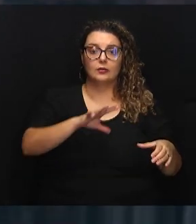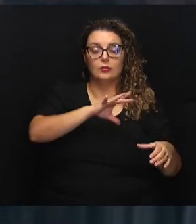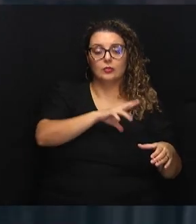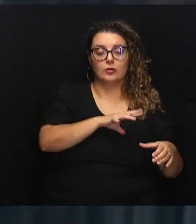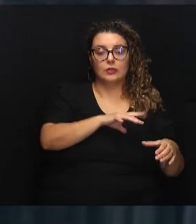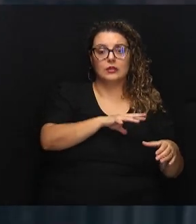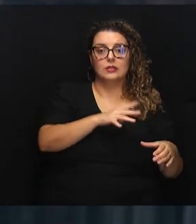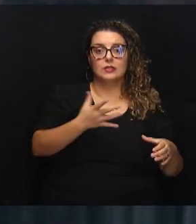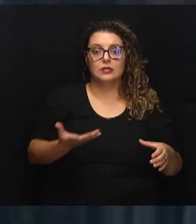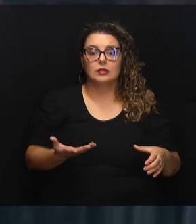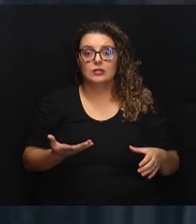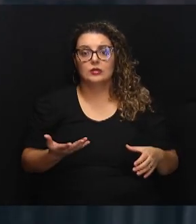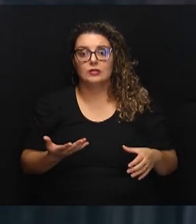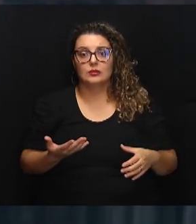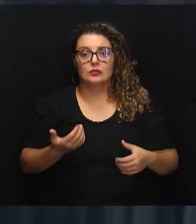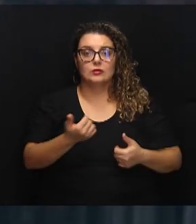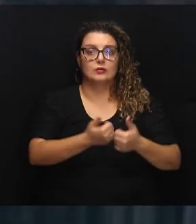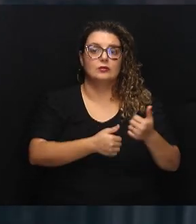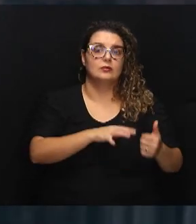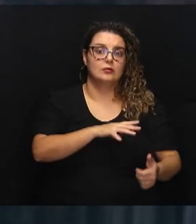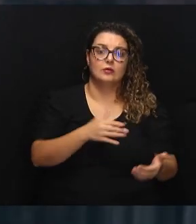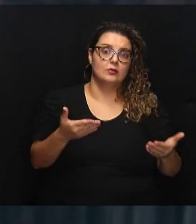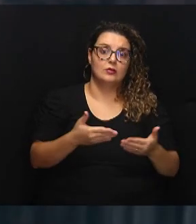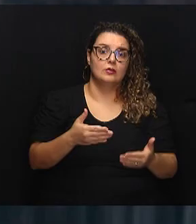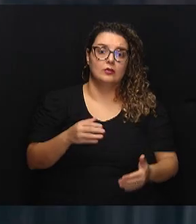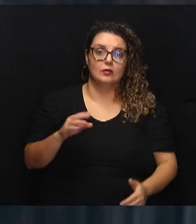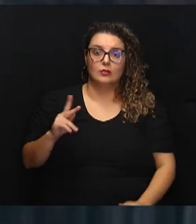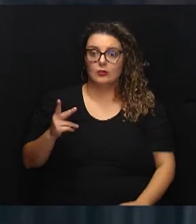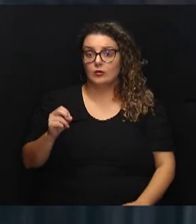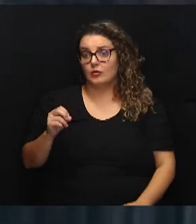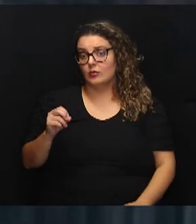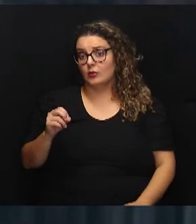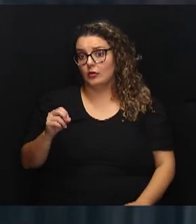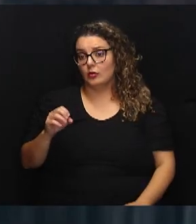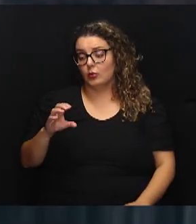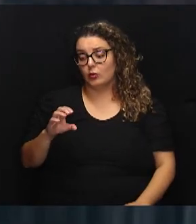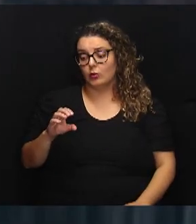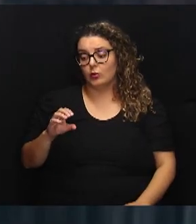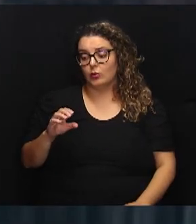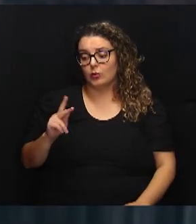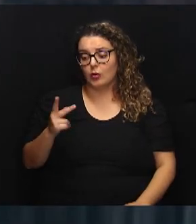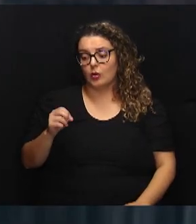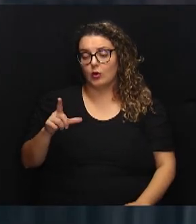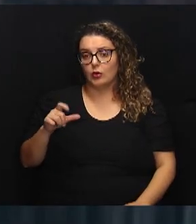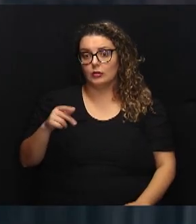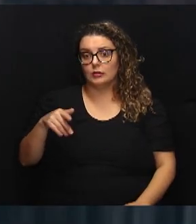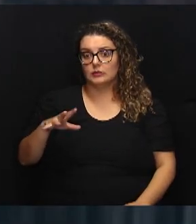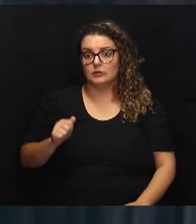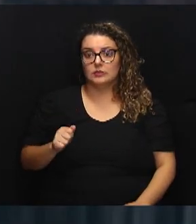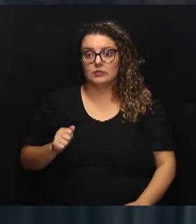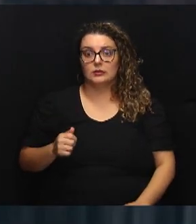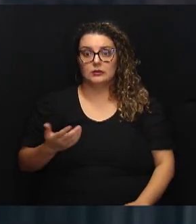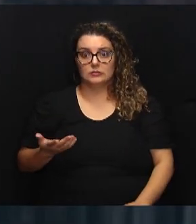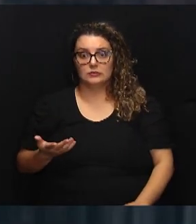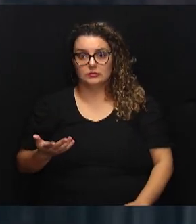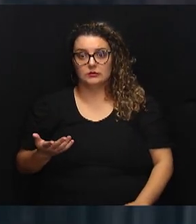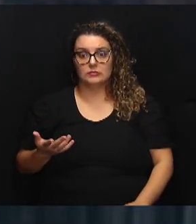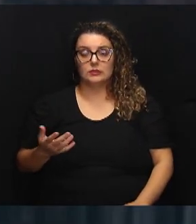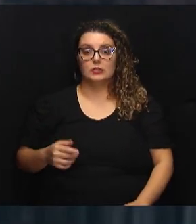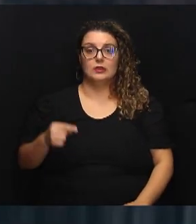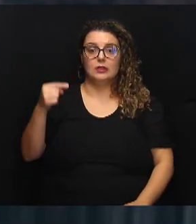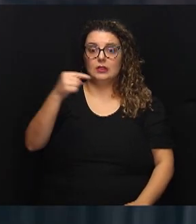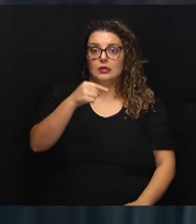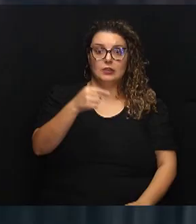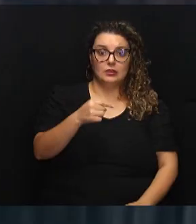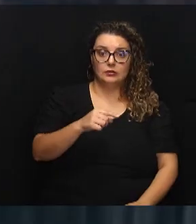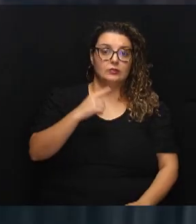Corinthians, o jogador do Corinthians o mais conhecido hoje é holandês, o do Flamengo é uruguaio. Não tem um